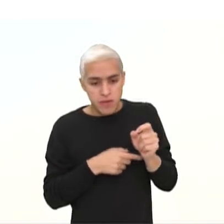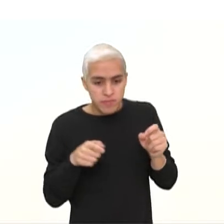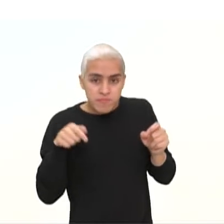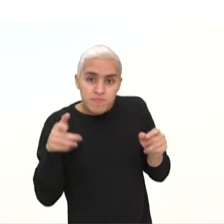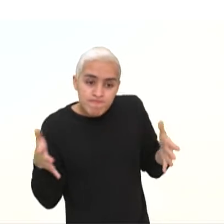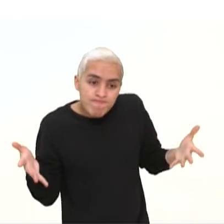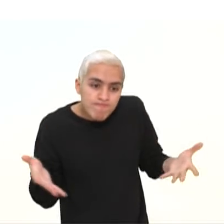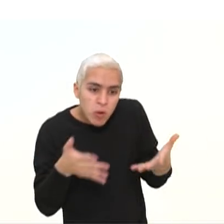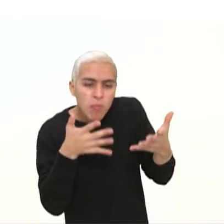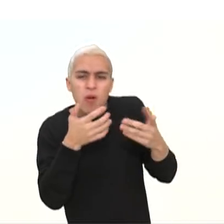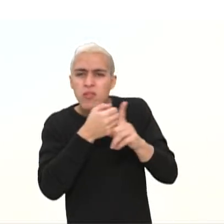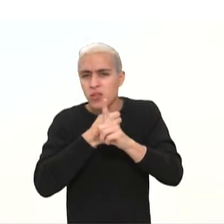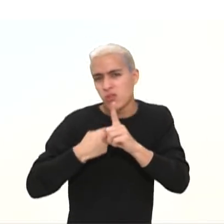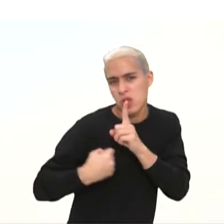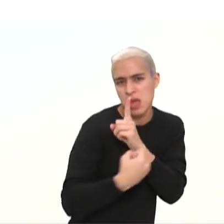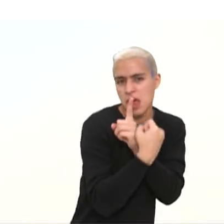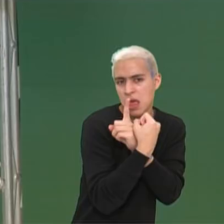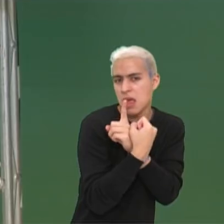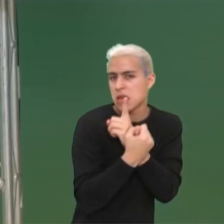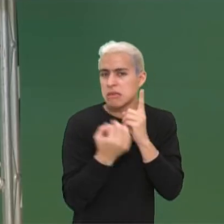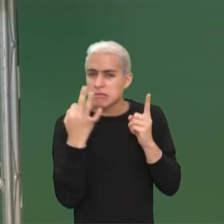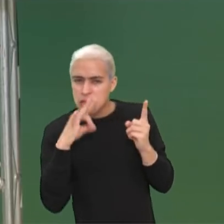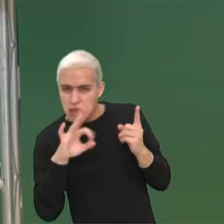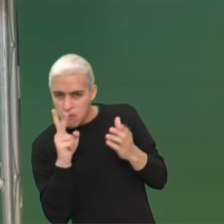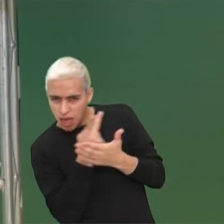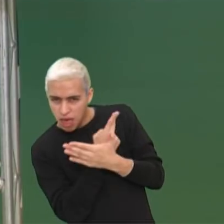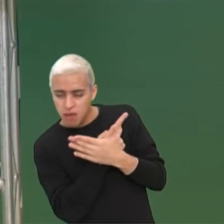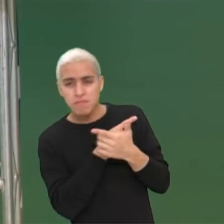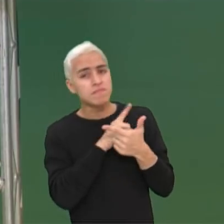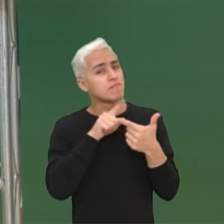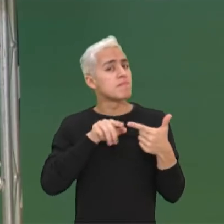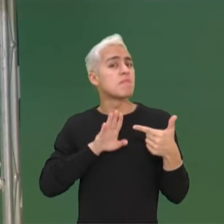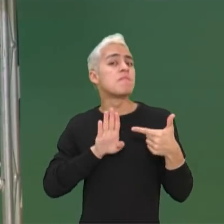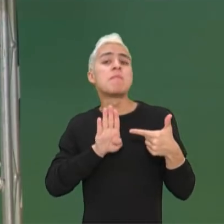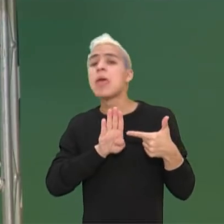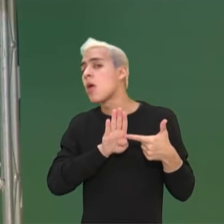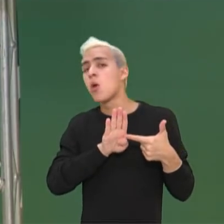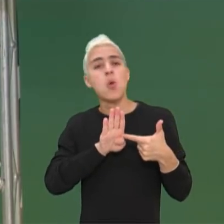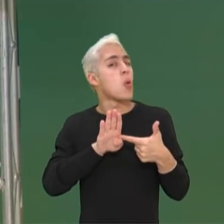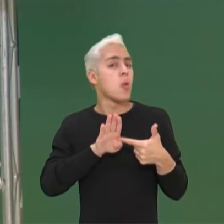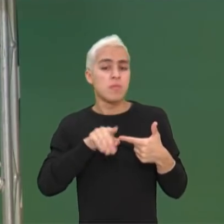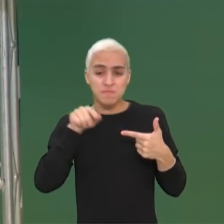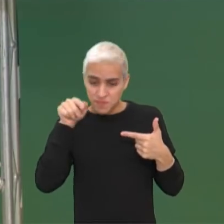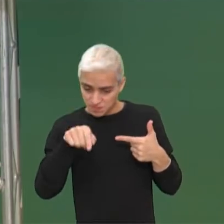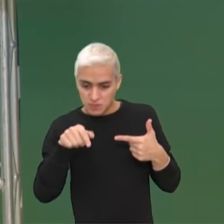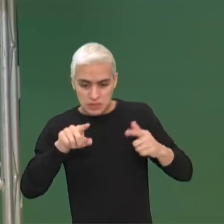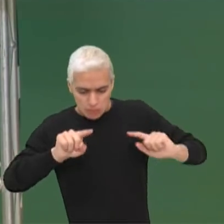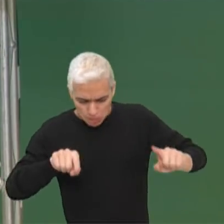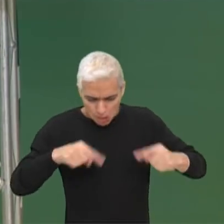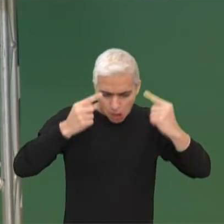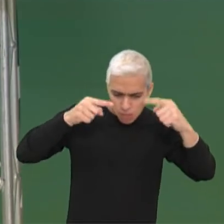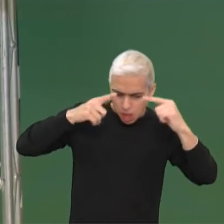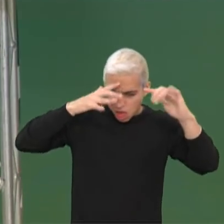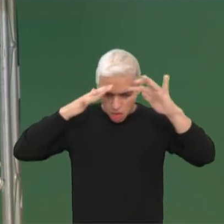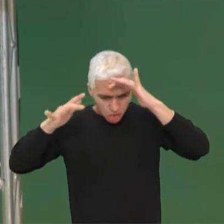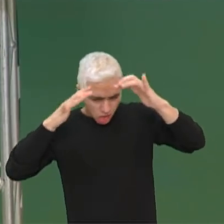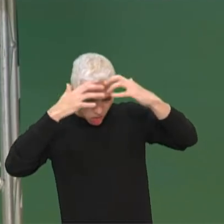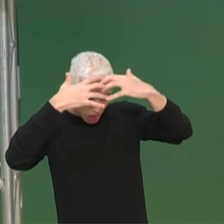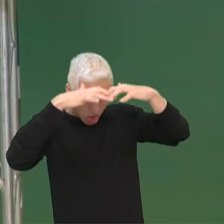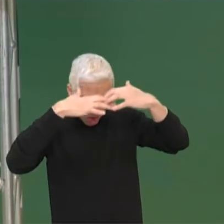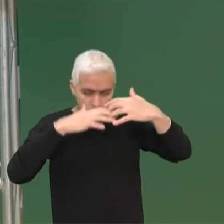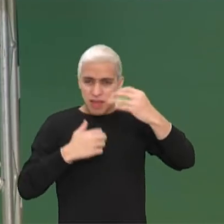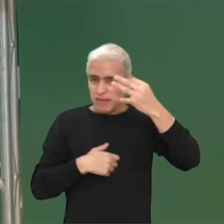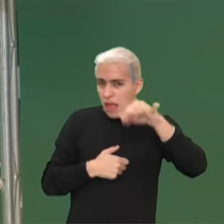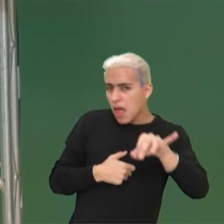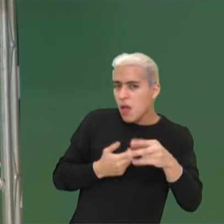a socialização? Tá certo ou tá errado assim? Alternativa B, estimulam o raciocínio? Tá certo ou tá errado? Sabe que